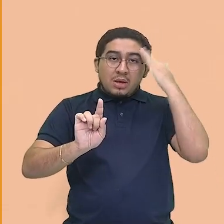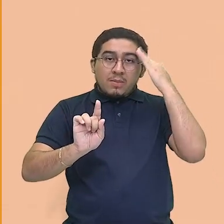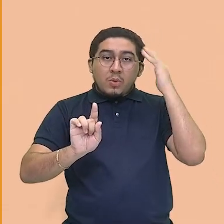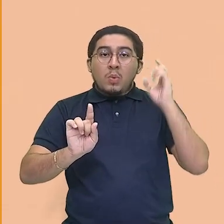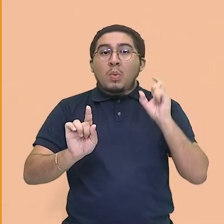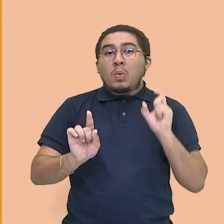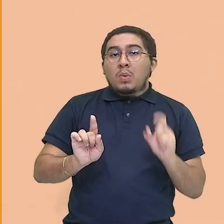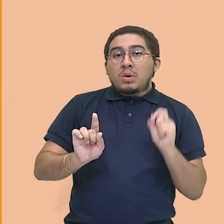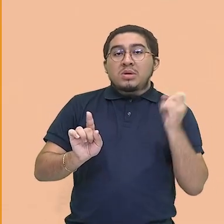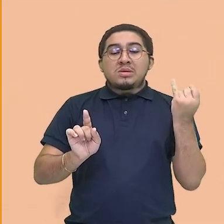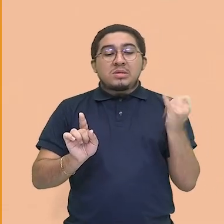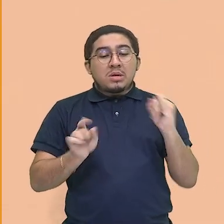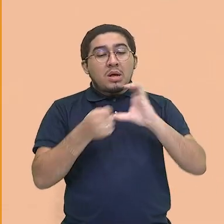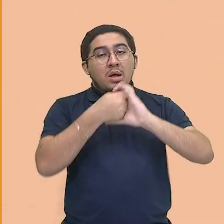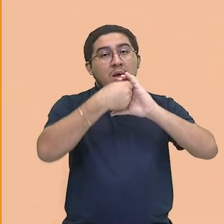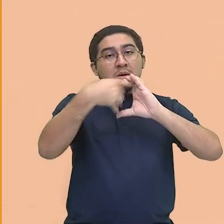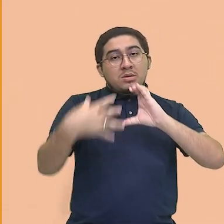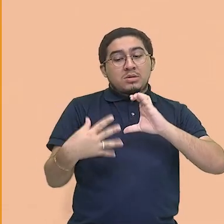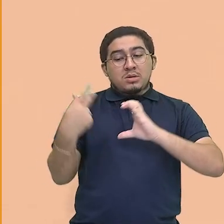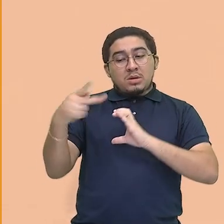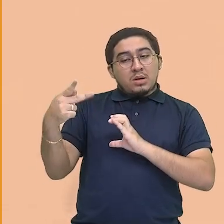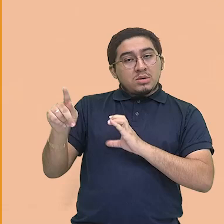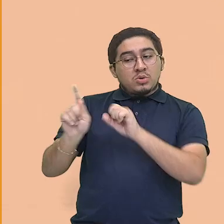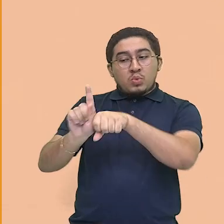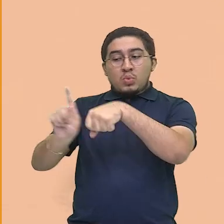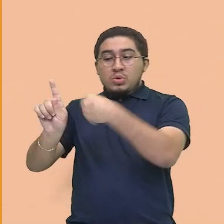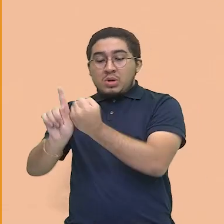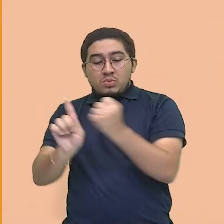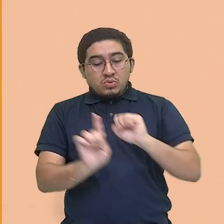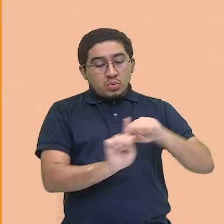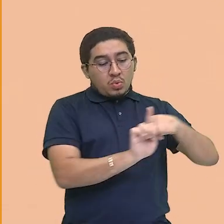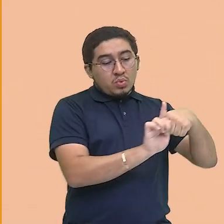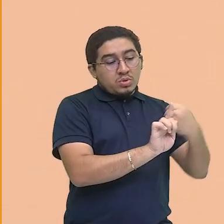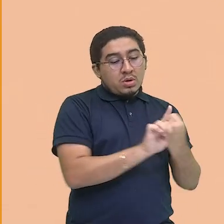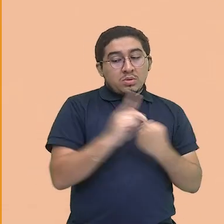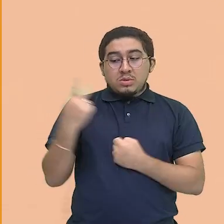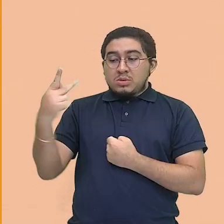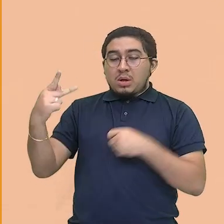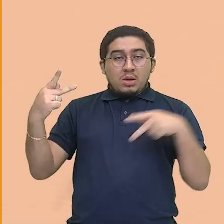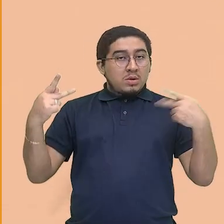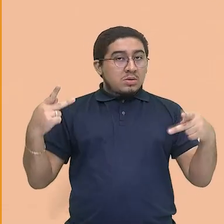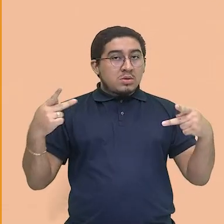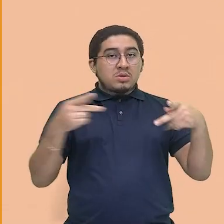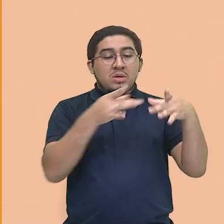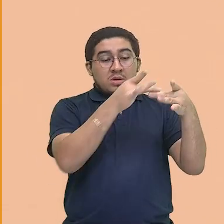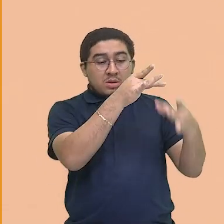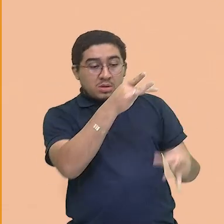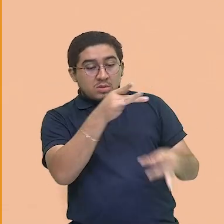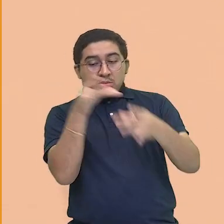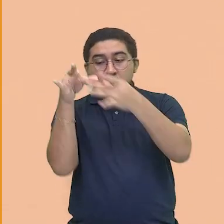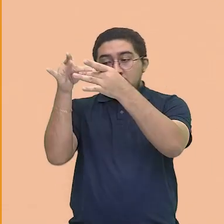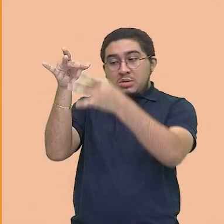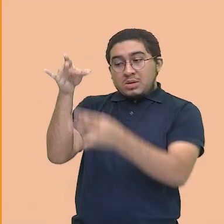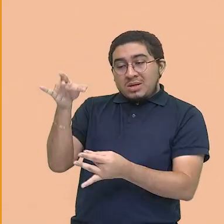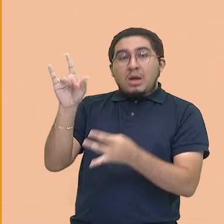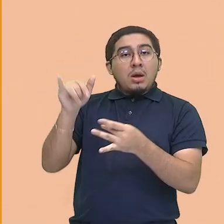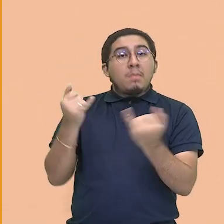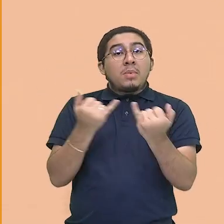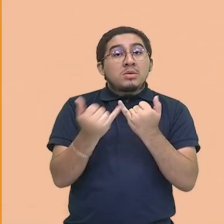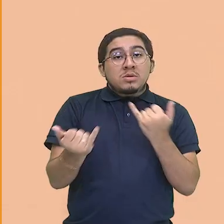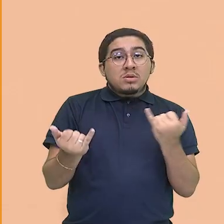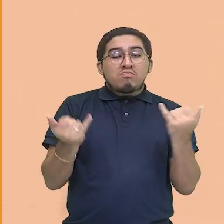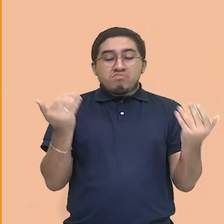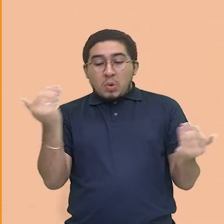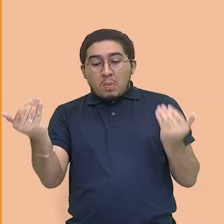se as características sociais dessas comunidades, dessas cidades, são